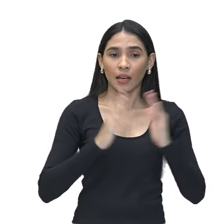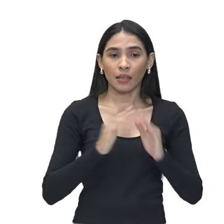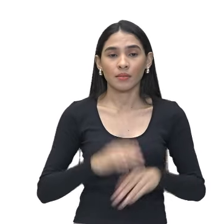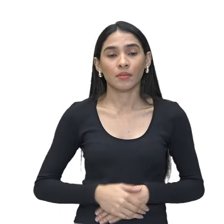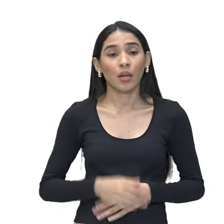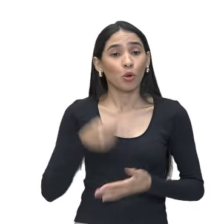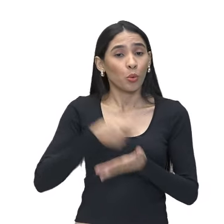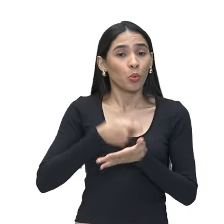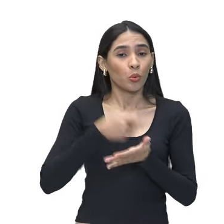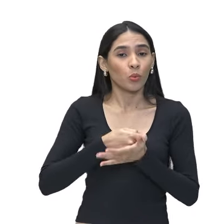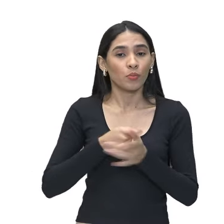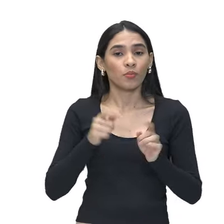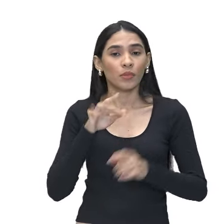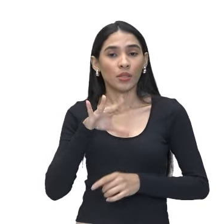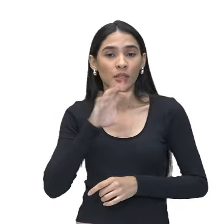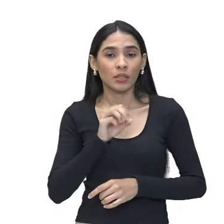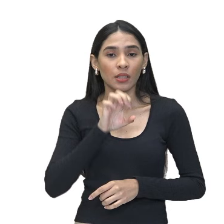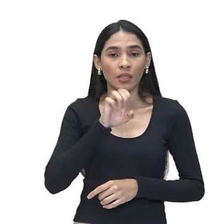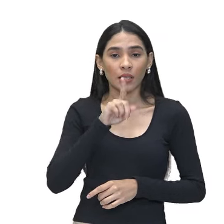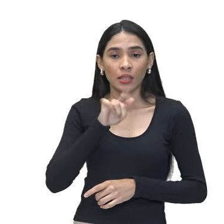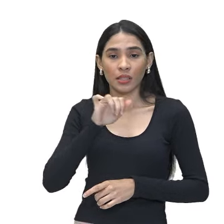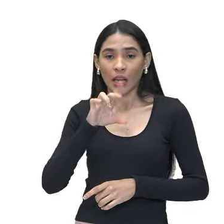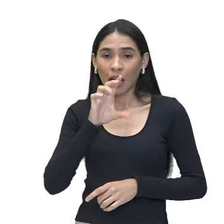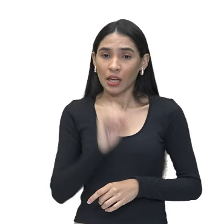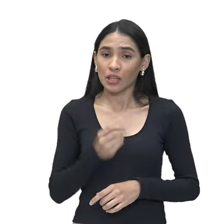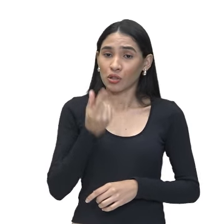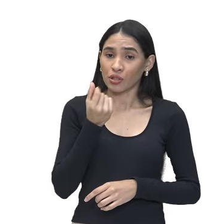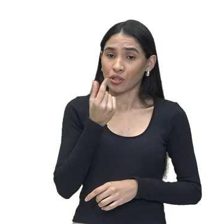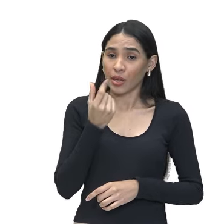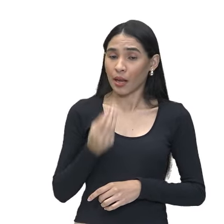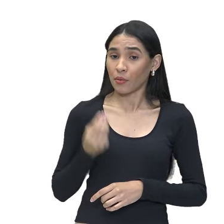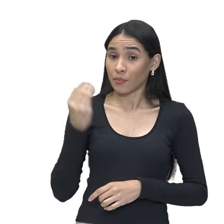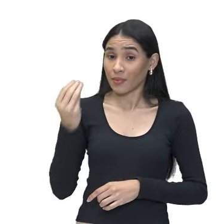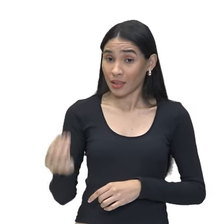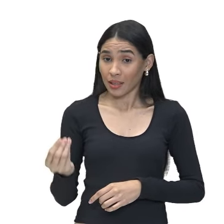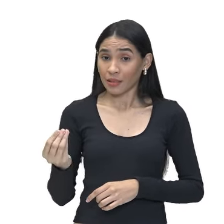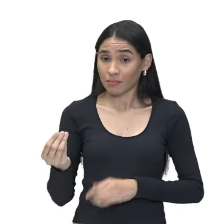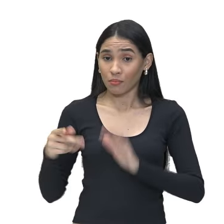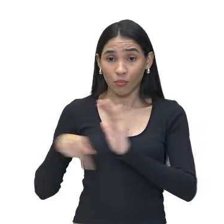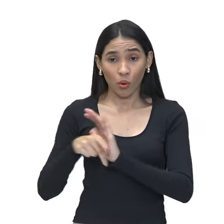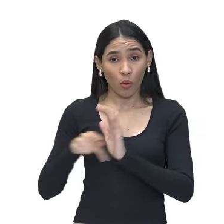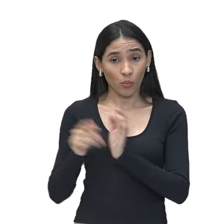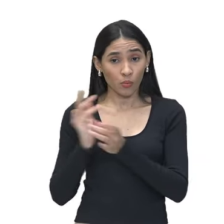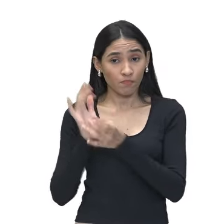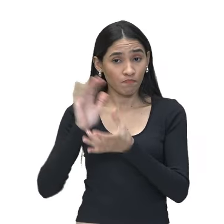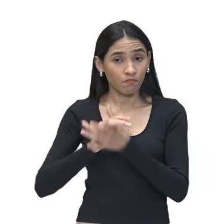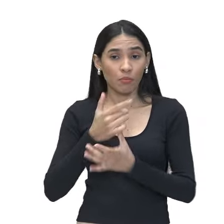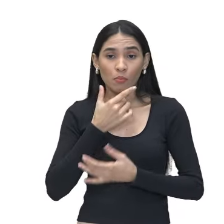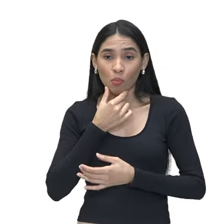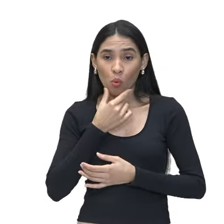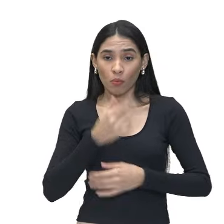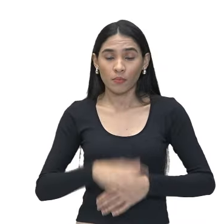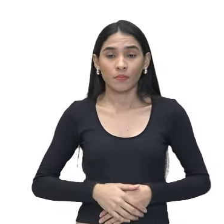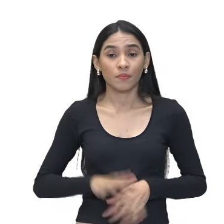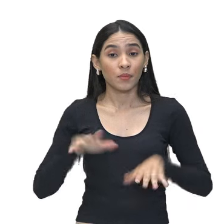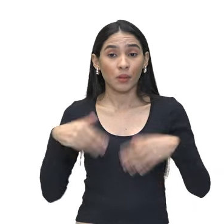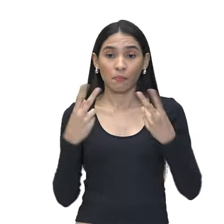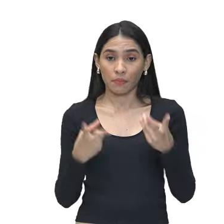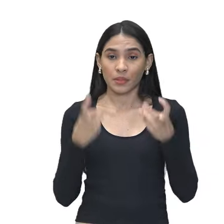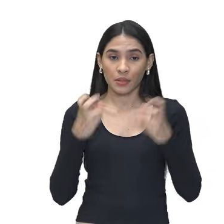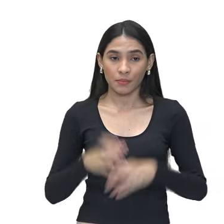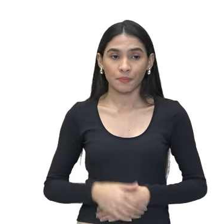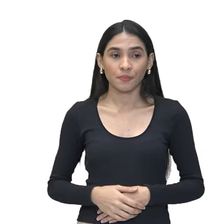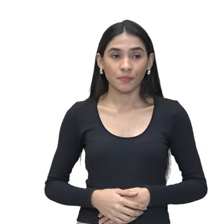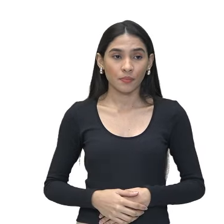frente de Tião, que Egídio dê o dinheiro prometido para o marido. Então, nós podemos observar aí